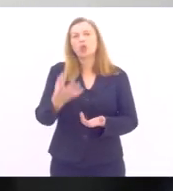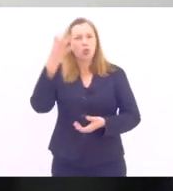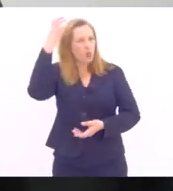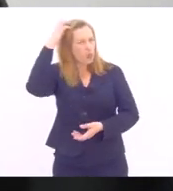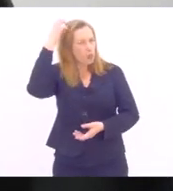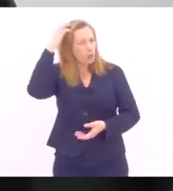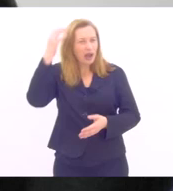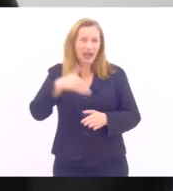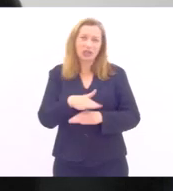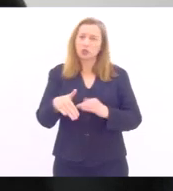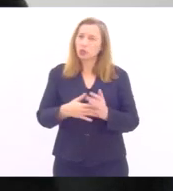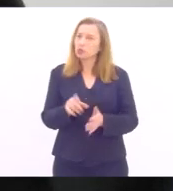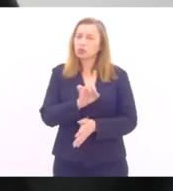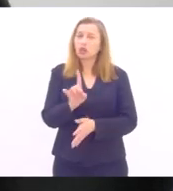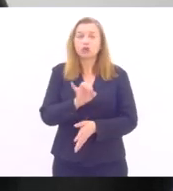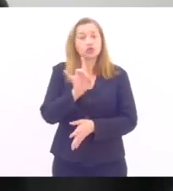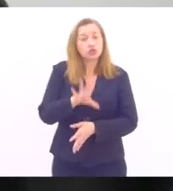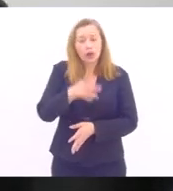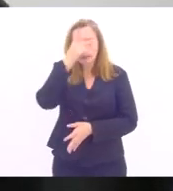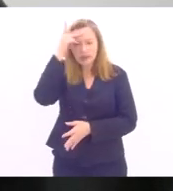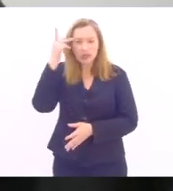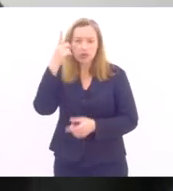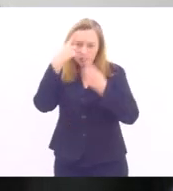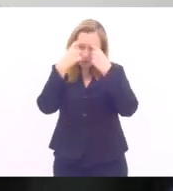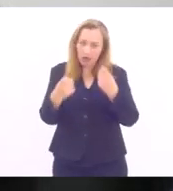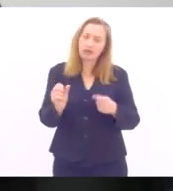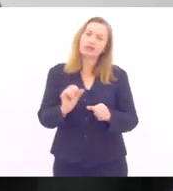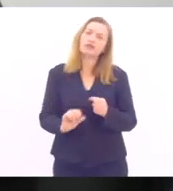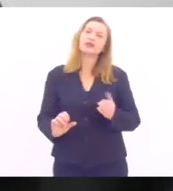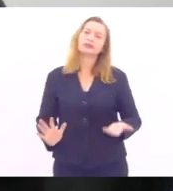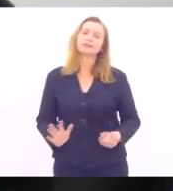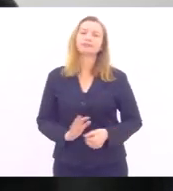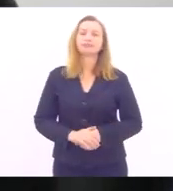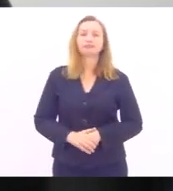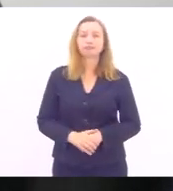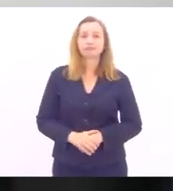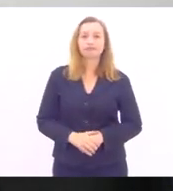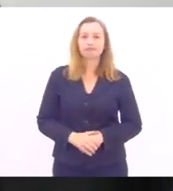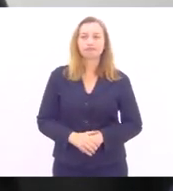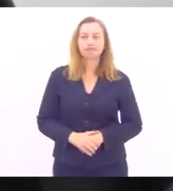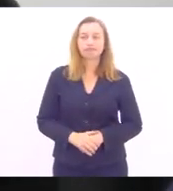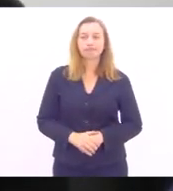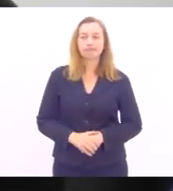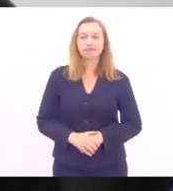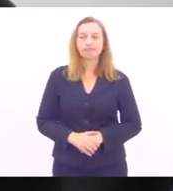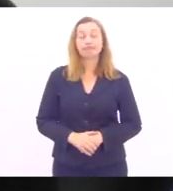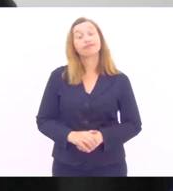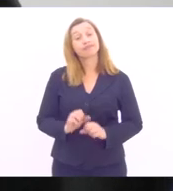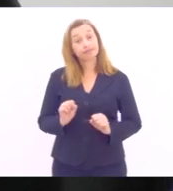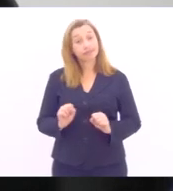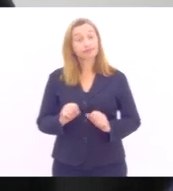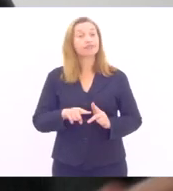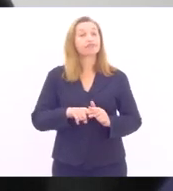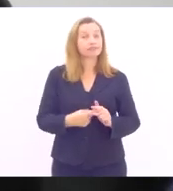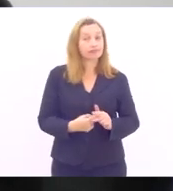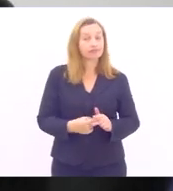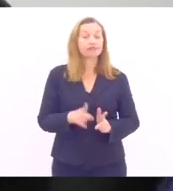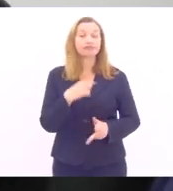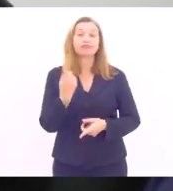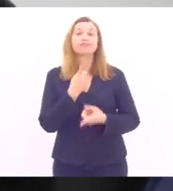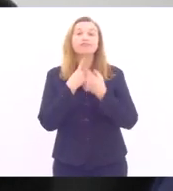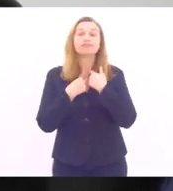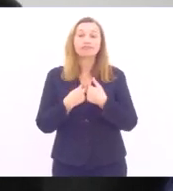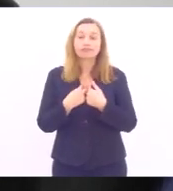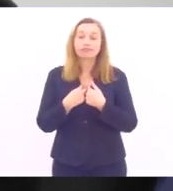torcida por transgressão que fez o torcedor. Então, há que se ponderar isso. Então, o nosso